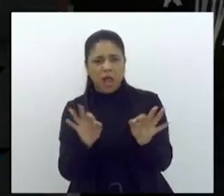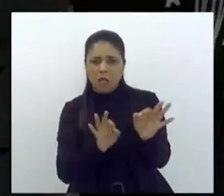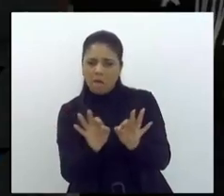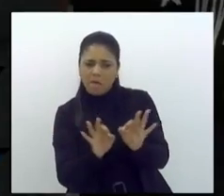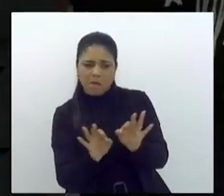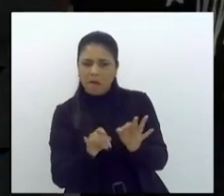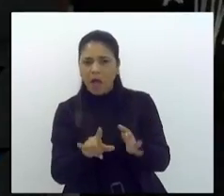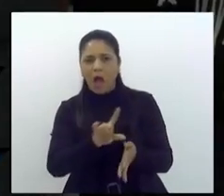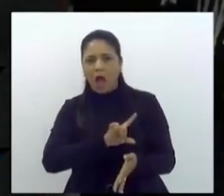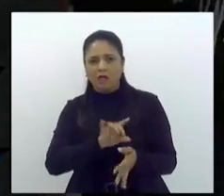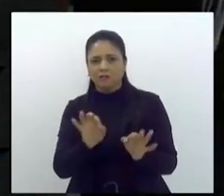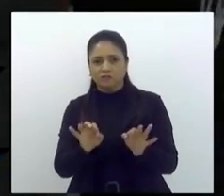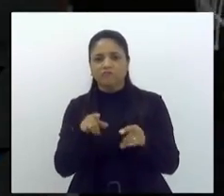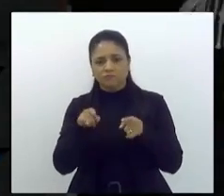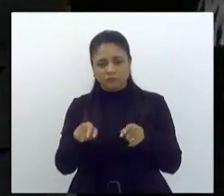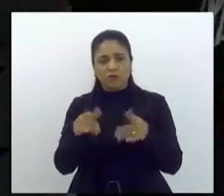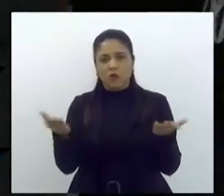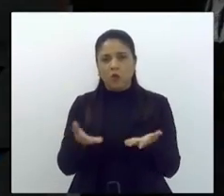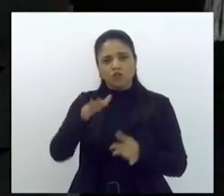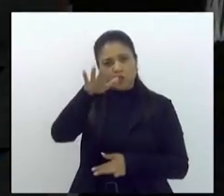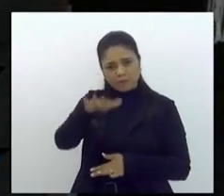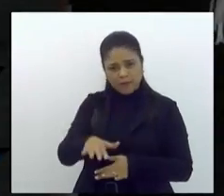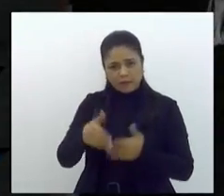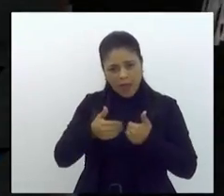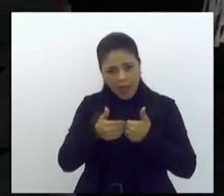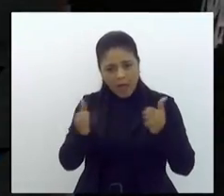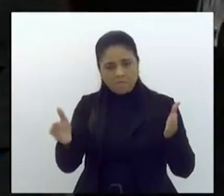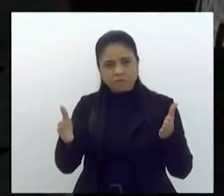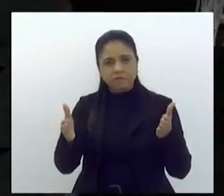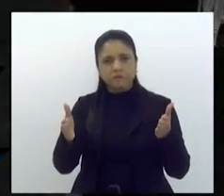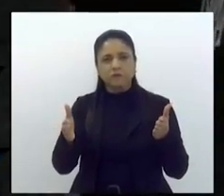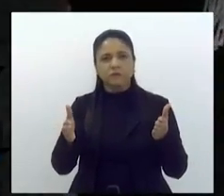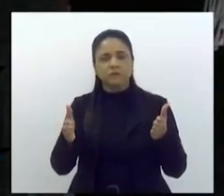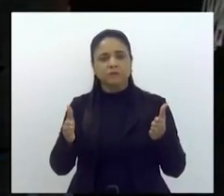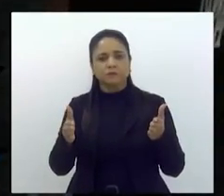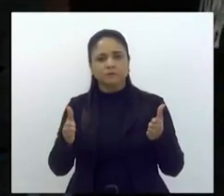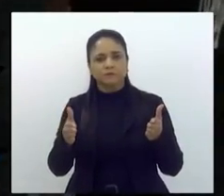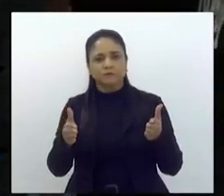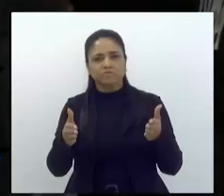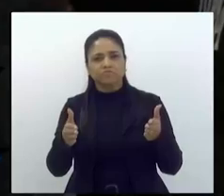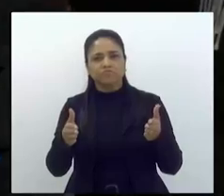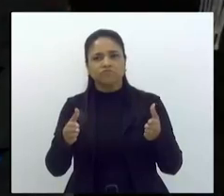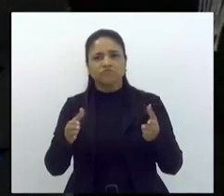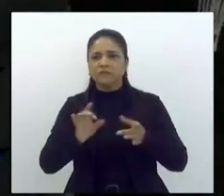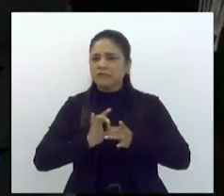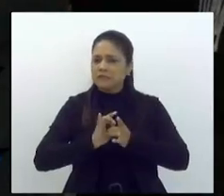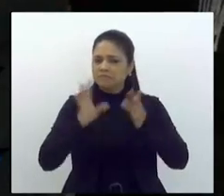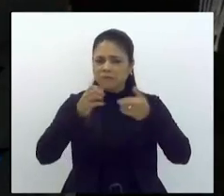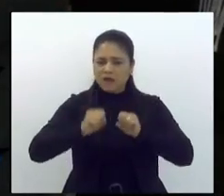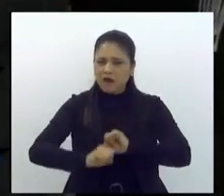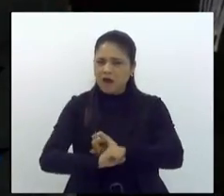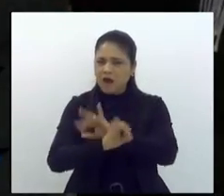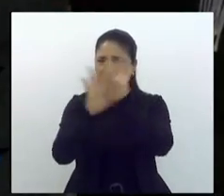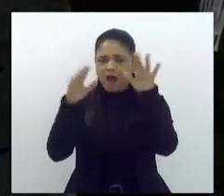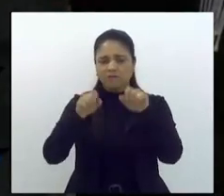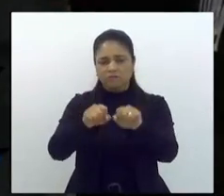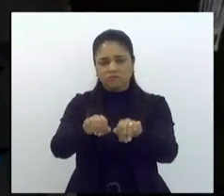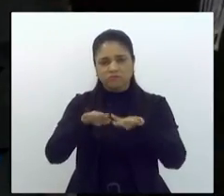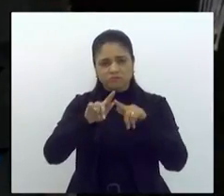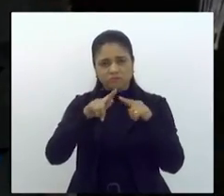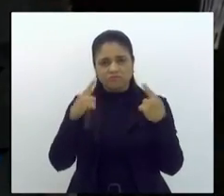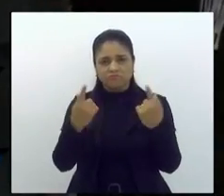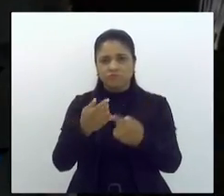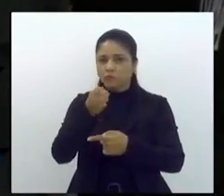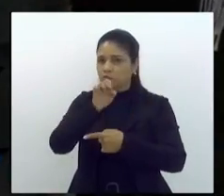vossa excelência fez na tarde de hoje abrindo os trabalhos e deixando absolutamente claro que Assembleia Legislativa